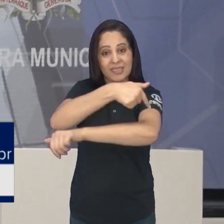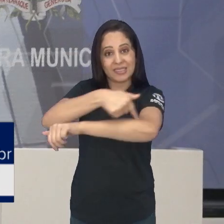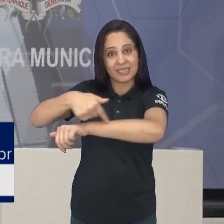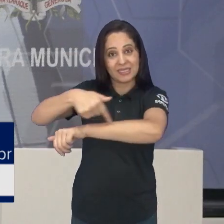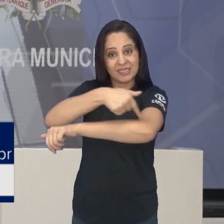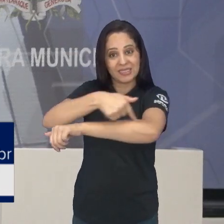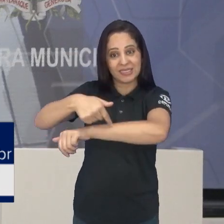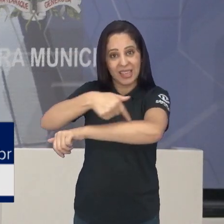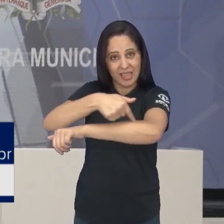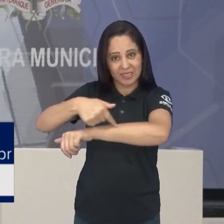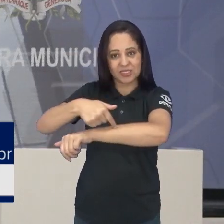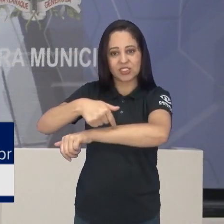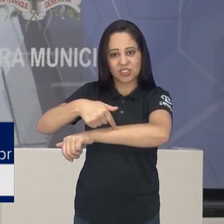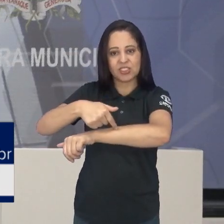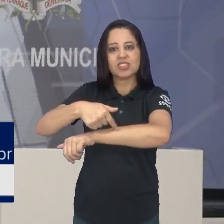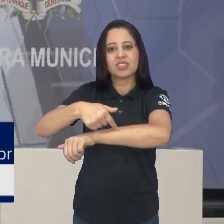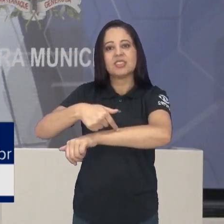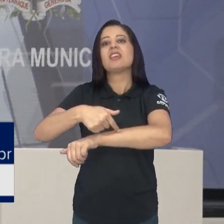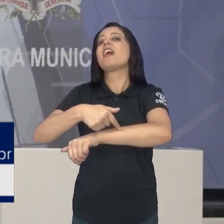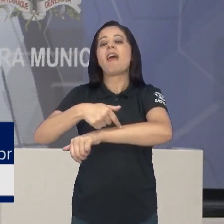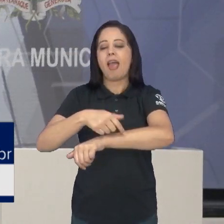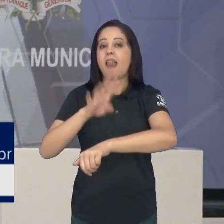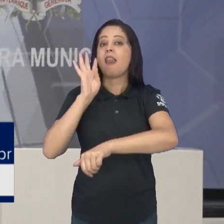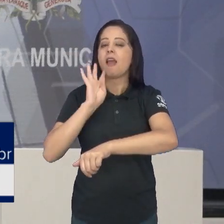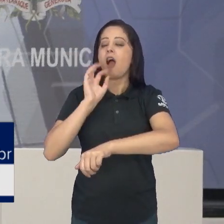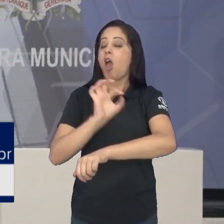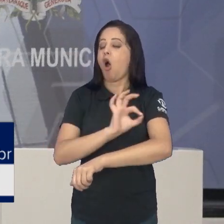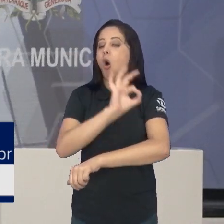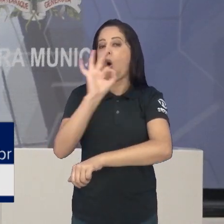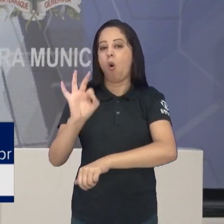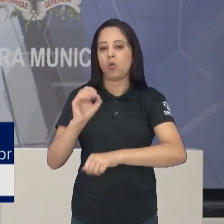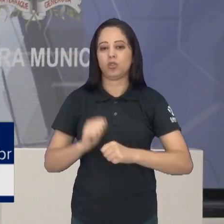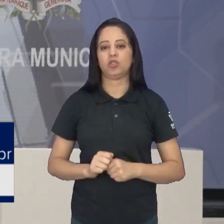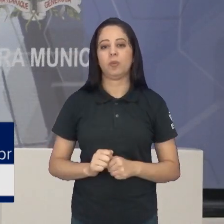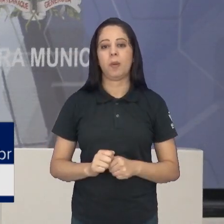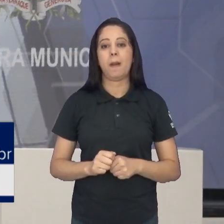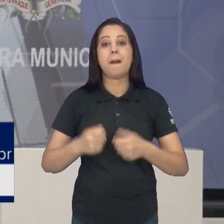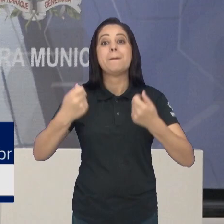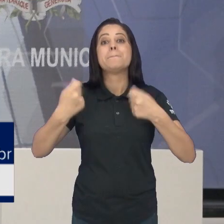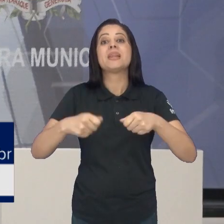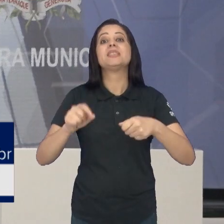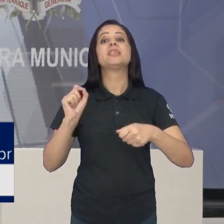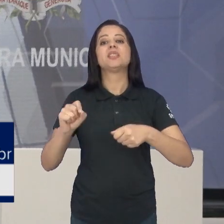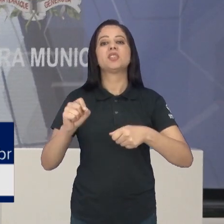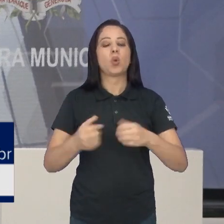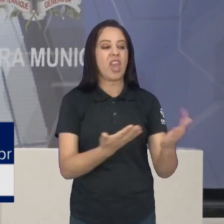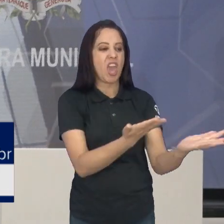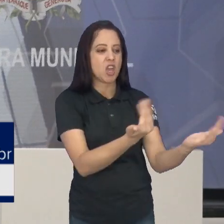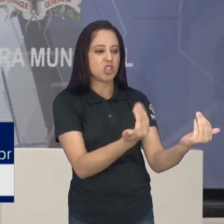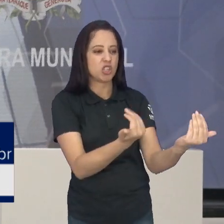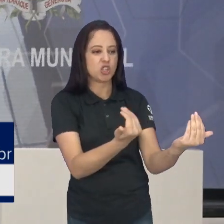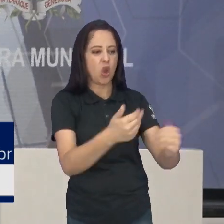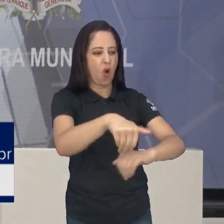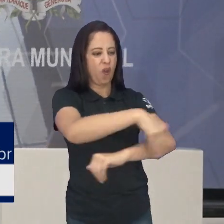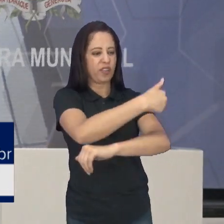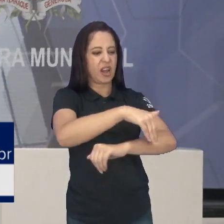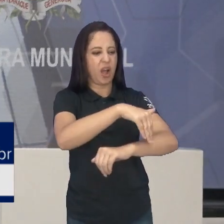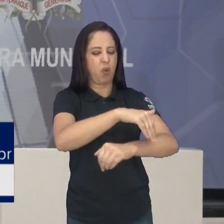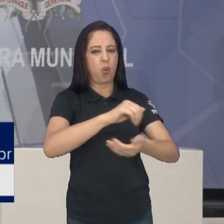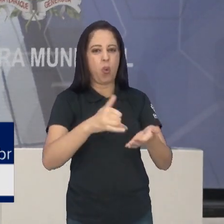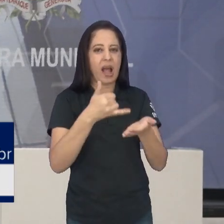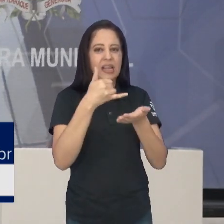bairro hoje faz a diferença. Precisamos tirar os nossos jovens do